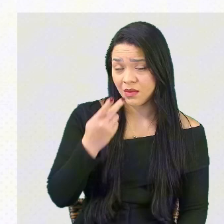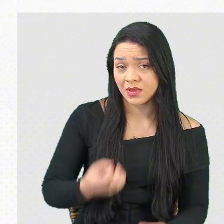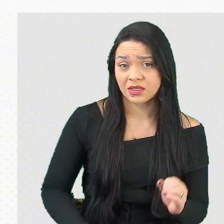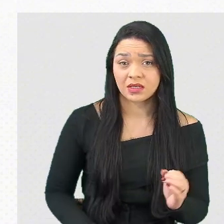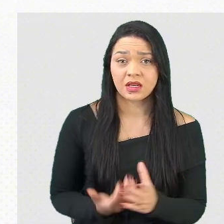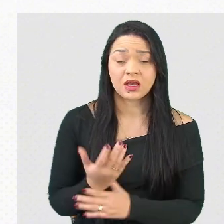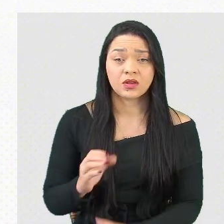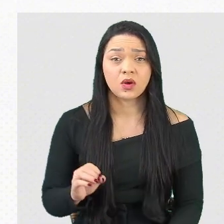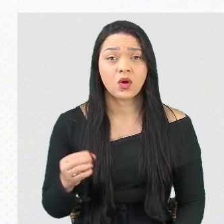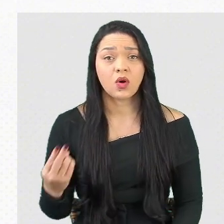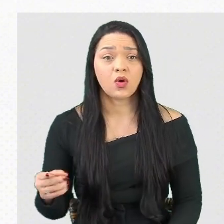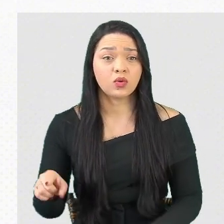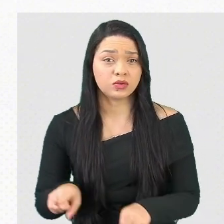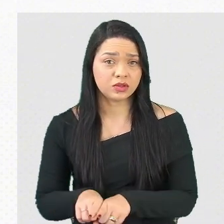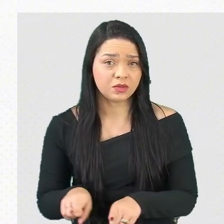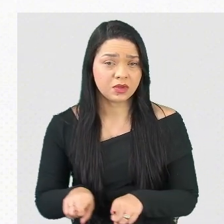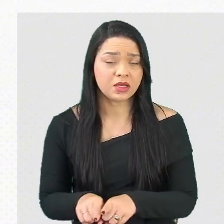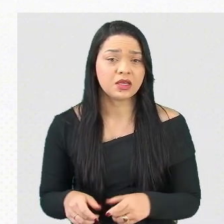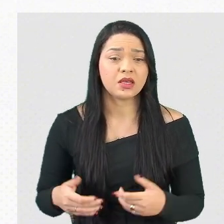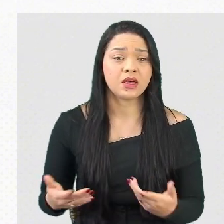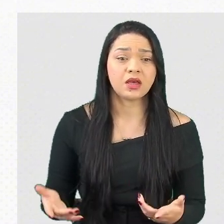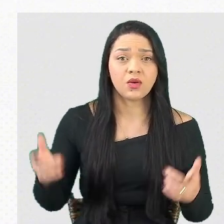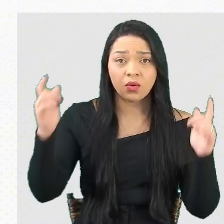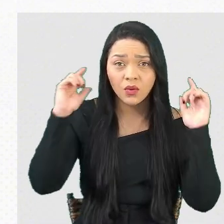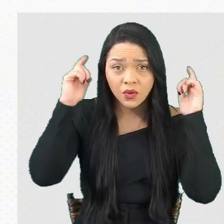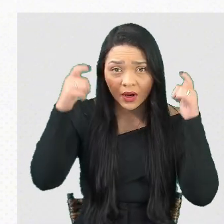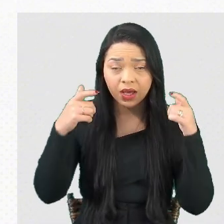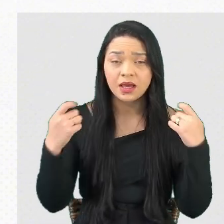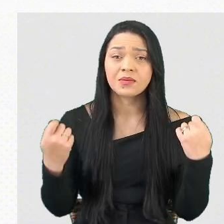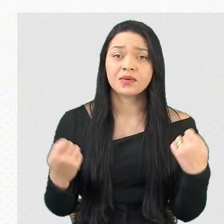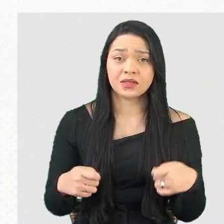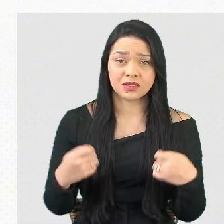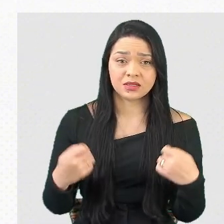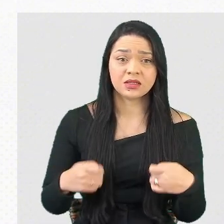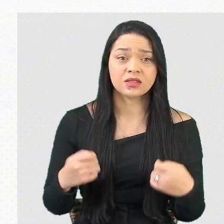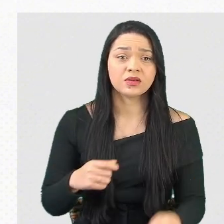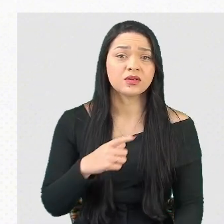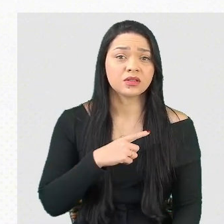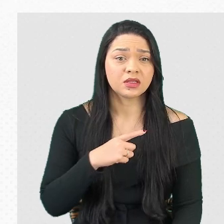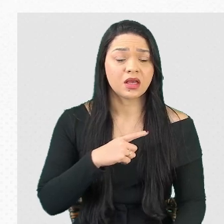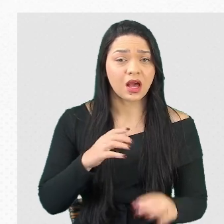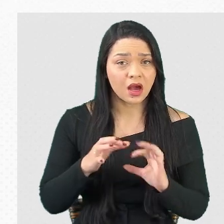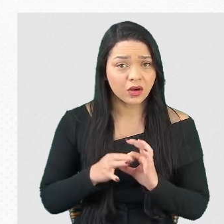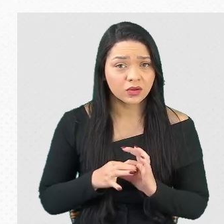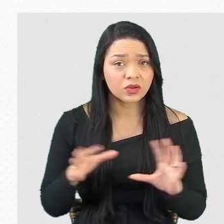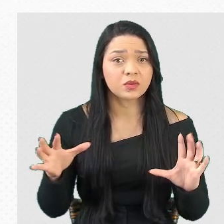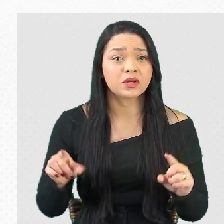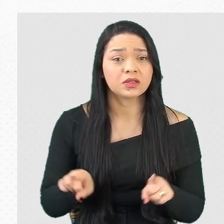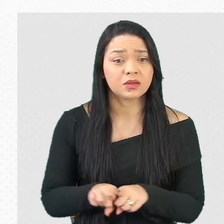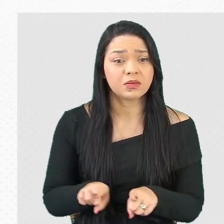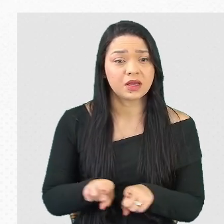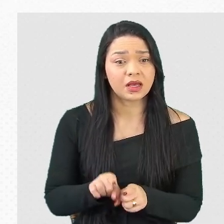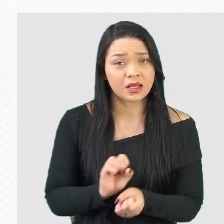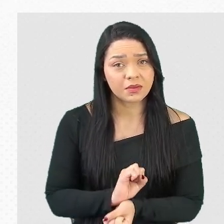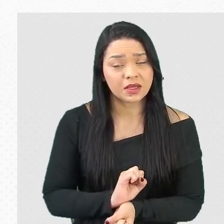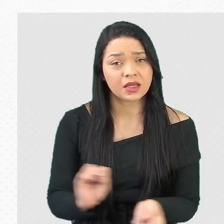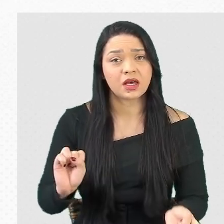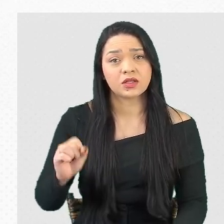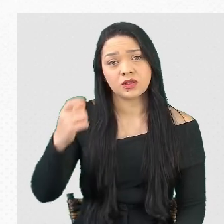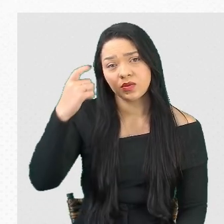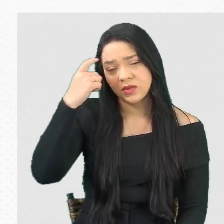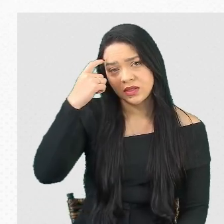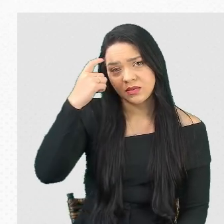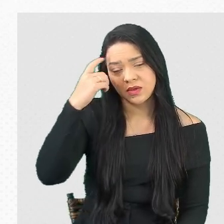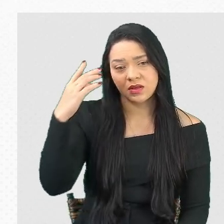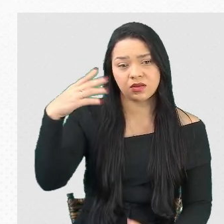ou também o próprio rei. Era preciso haver a autonomia e a liberdade de pensamento, né, a